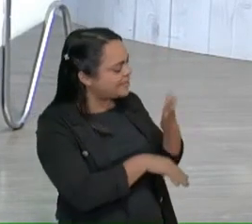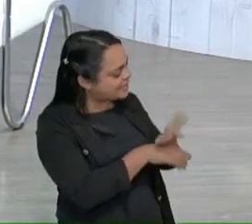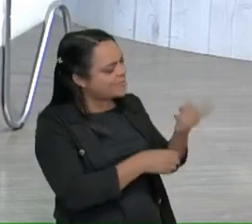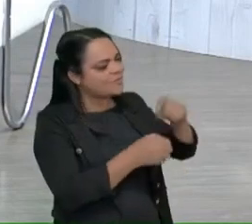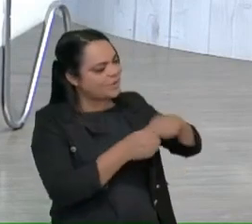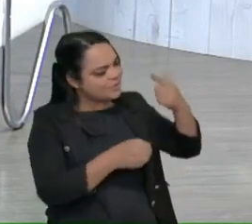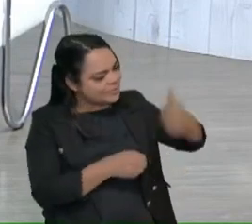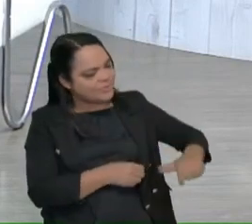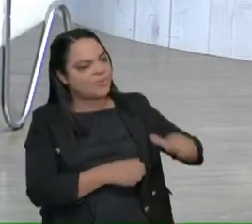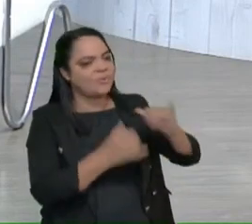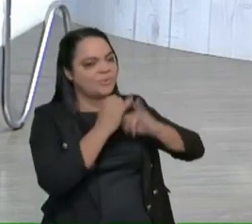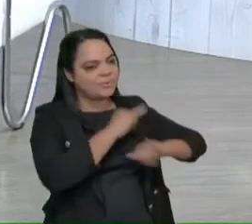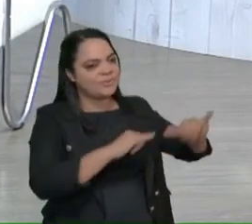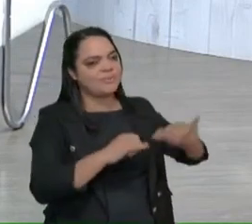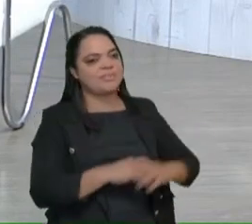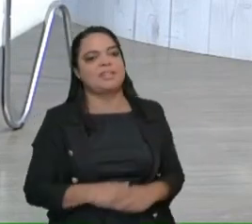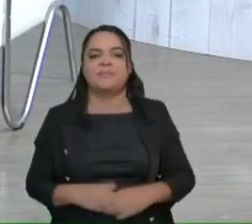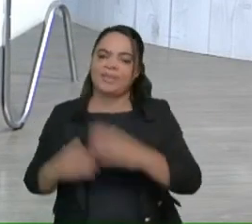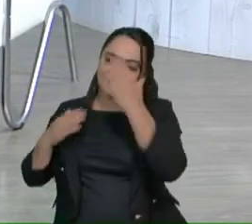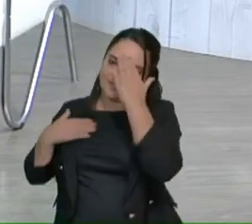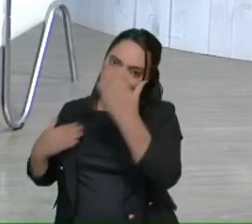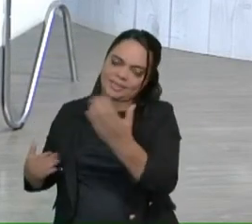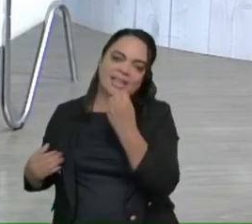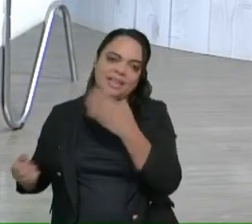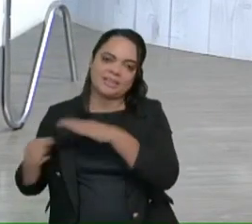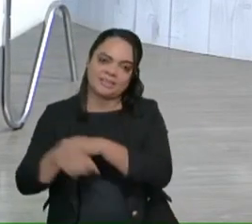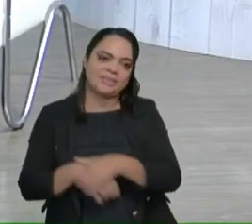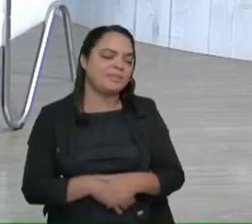volte mais vezes aqui no informativo tá bom obrigado boa noite você